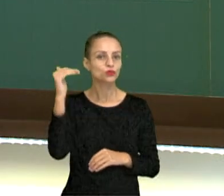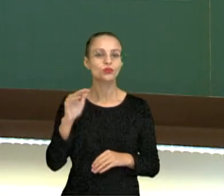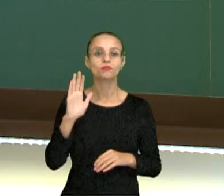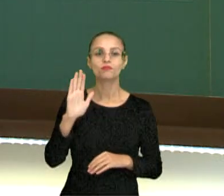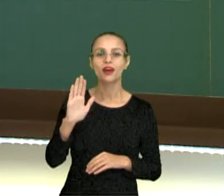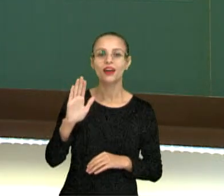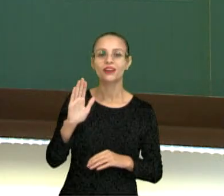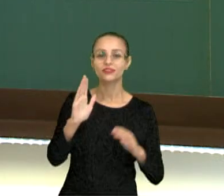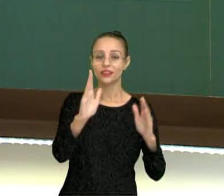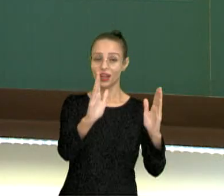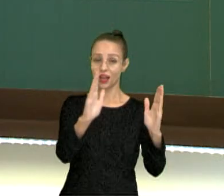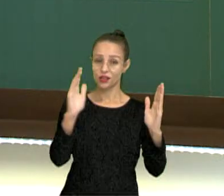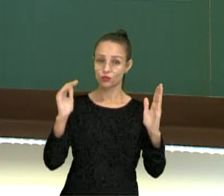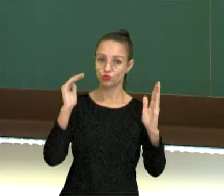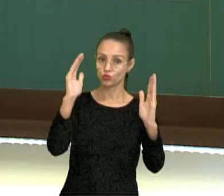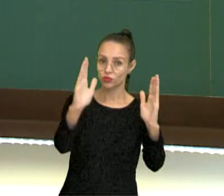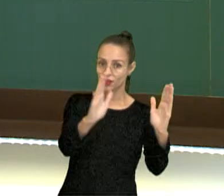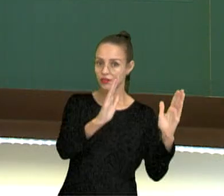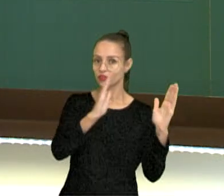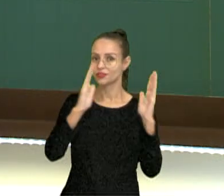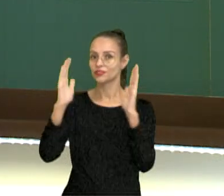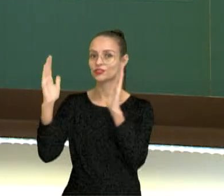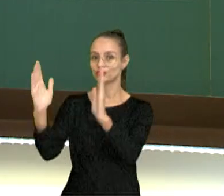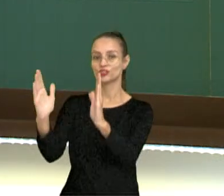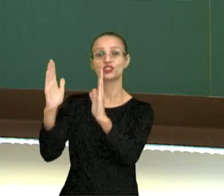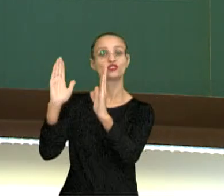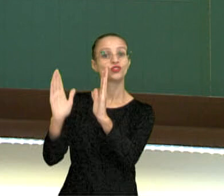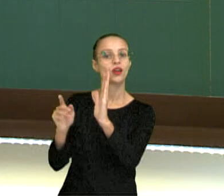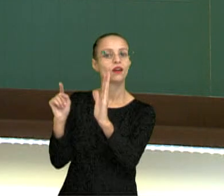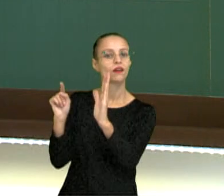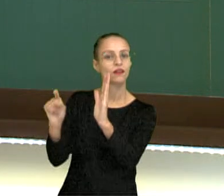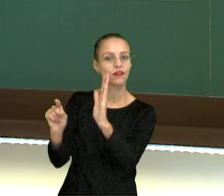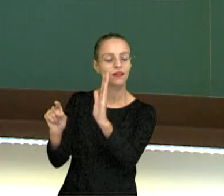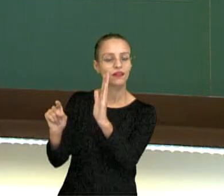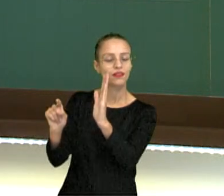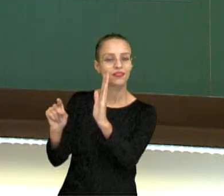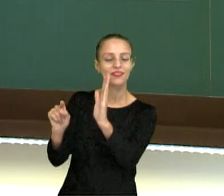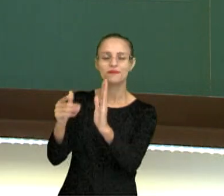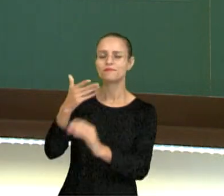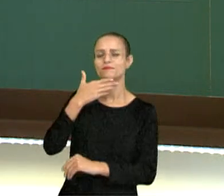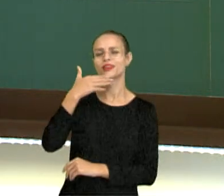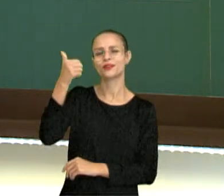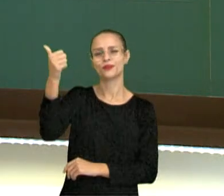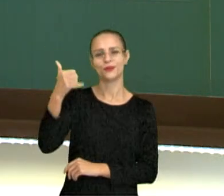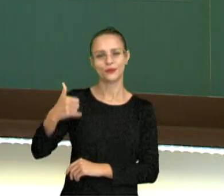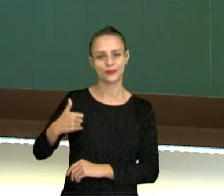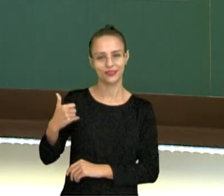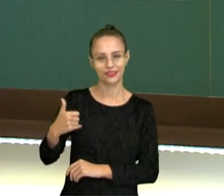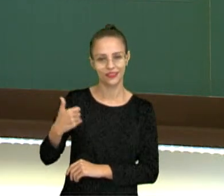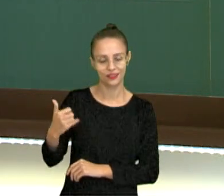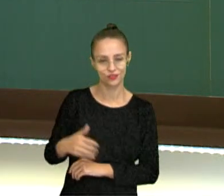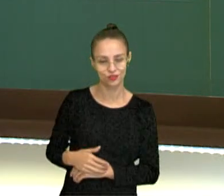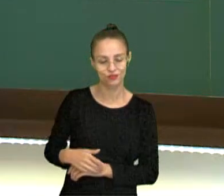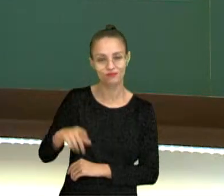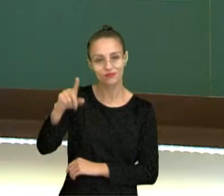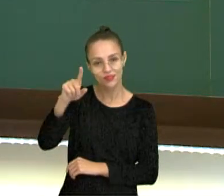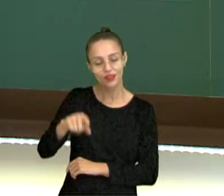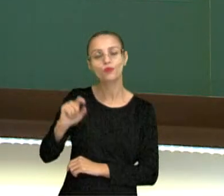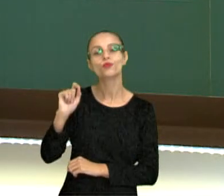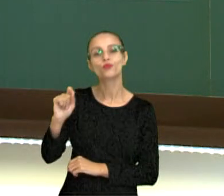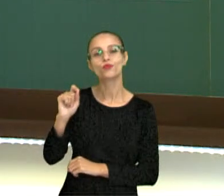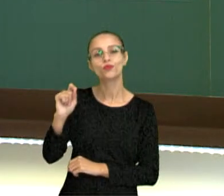já passaram da fase de adulto. Eles estão na melhor idade. Eles estão